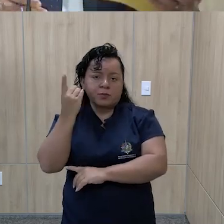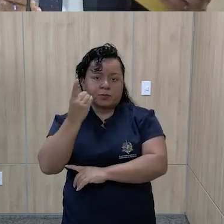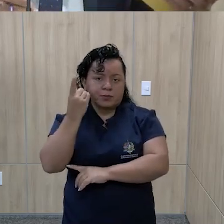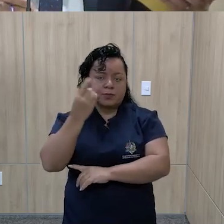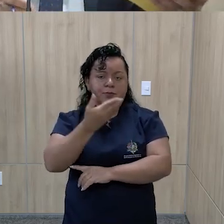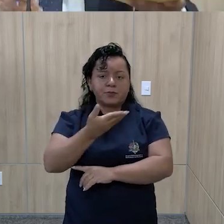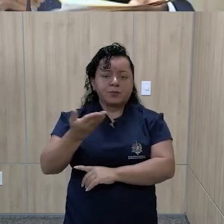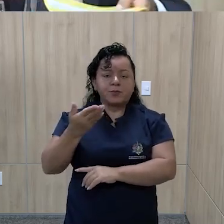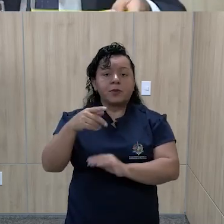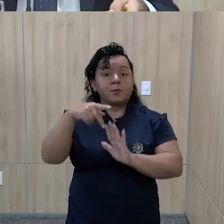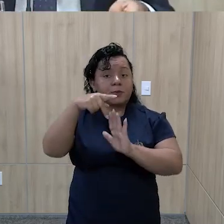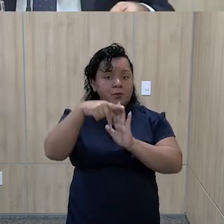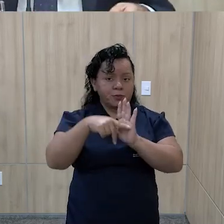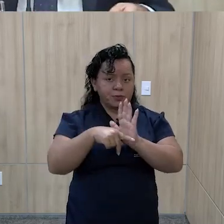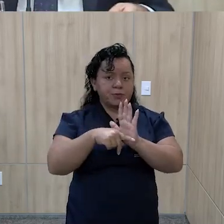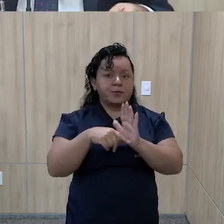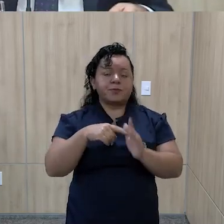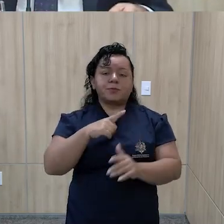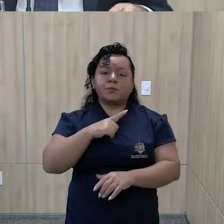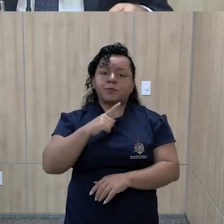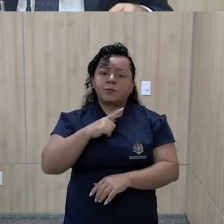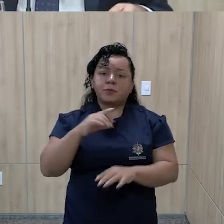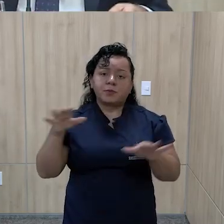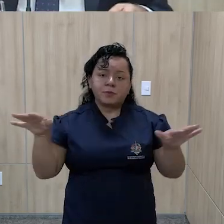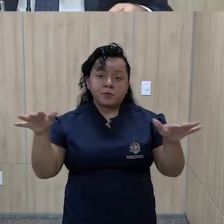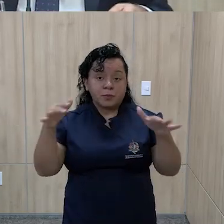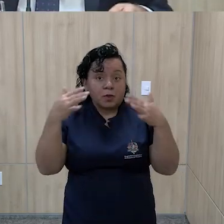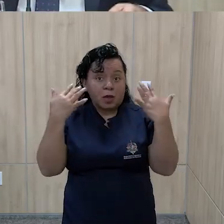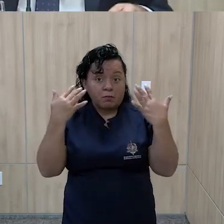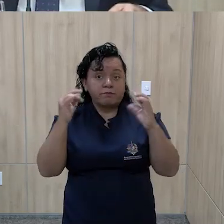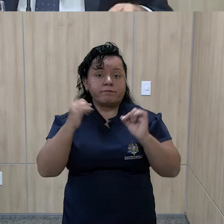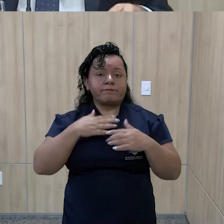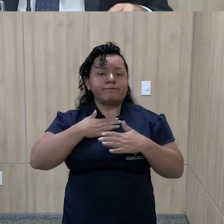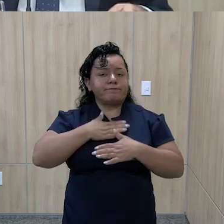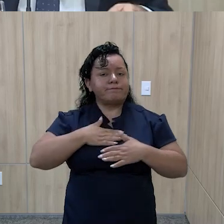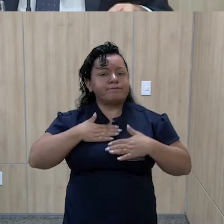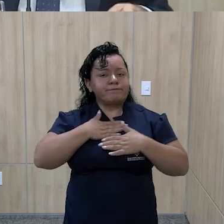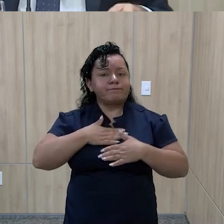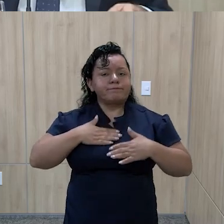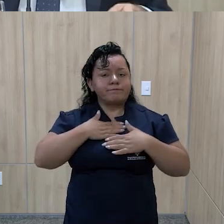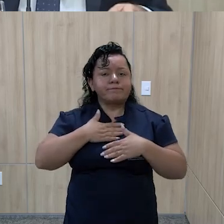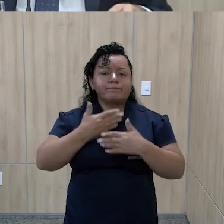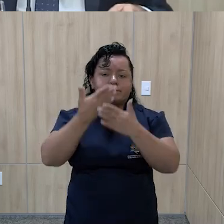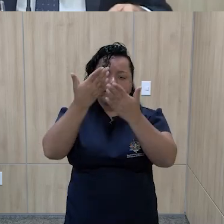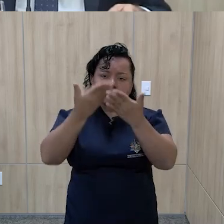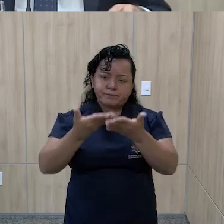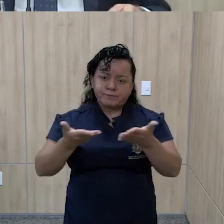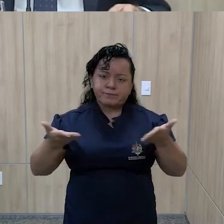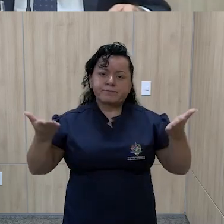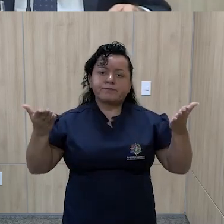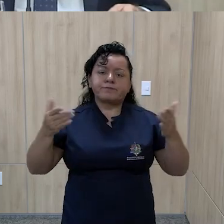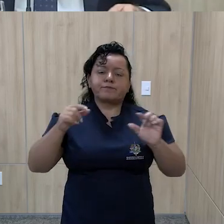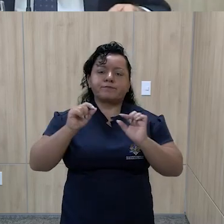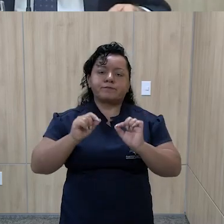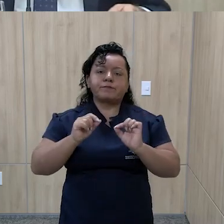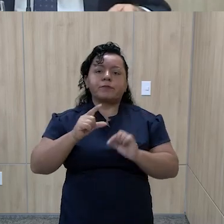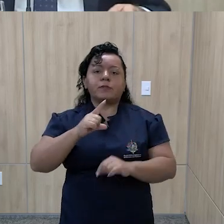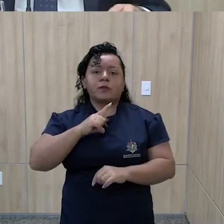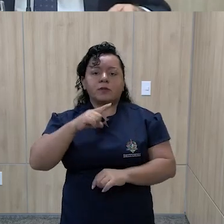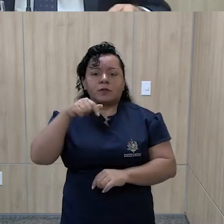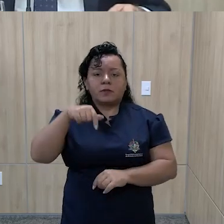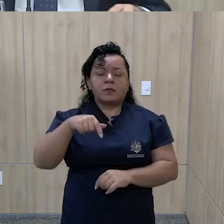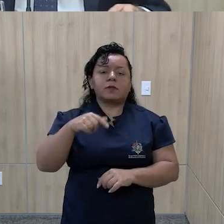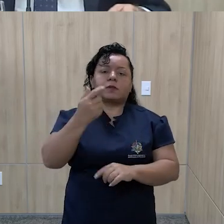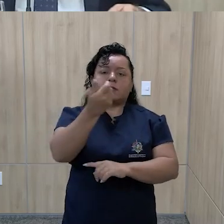vamos lá senhor presidente tratos um projeto que a gente tem que ter muita atenção e eu gostaria que ficasse registrado aqui nos